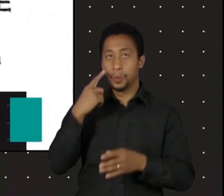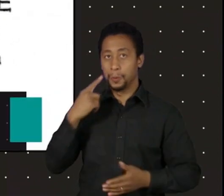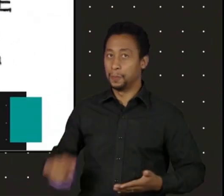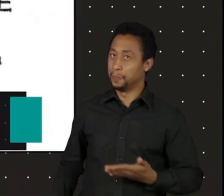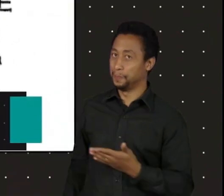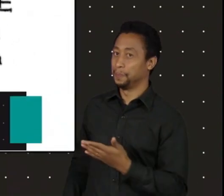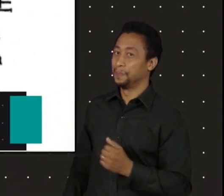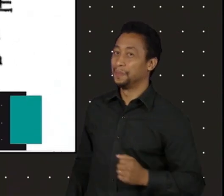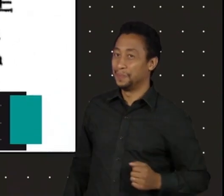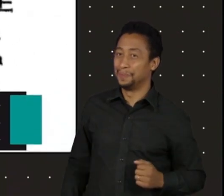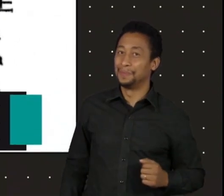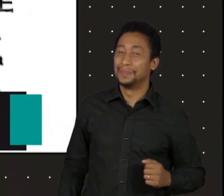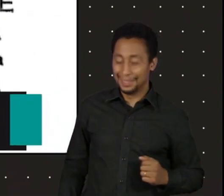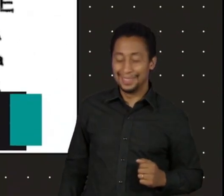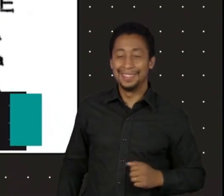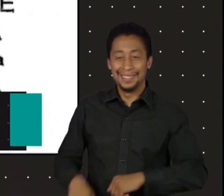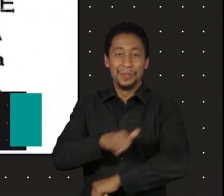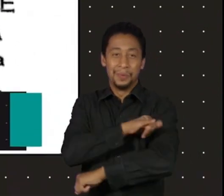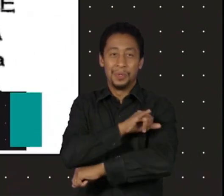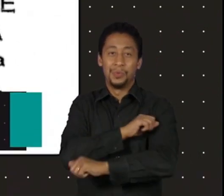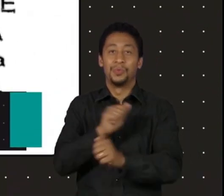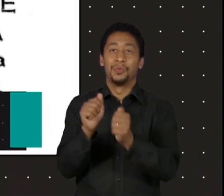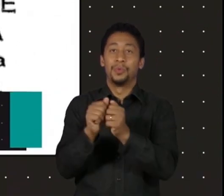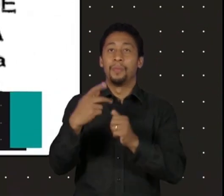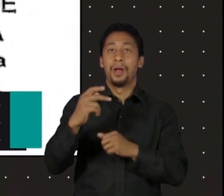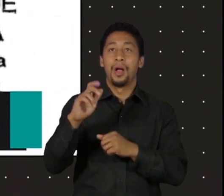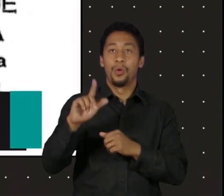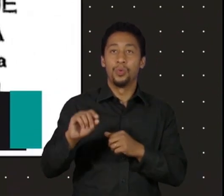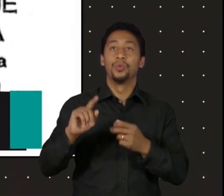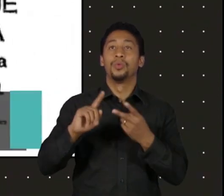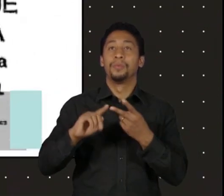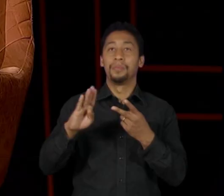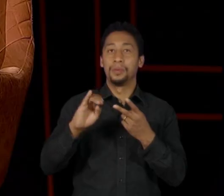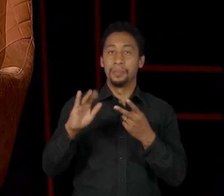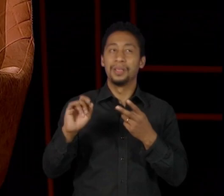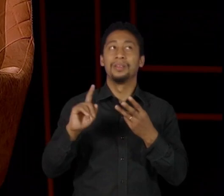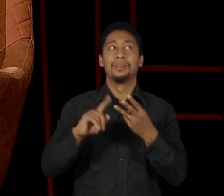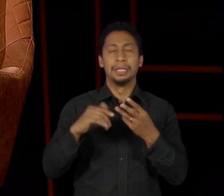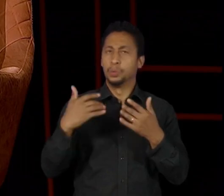de Janeiro, com Paulo Otran, Bibi Ferreira e Grande Hotel, é mole?